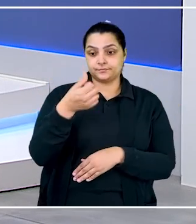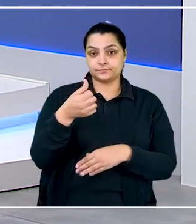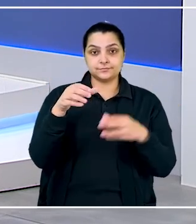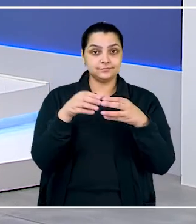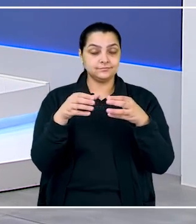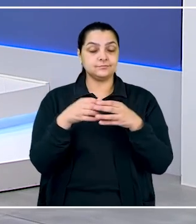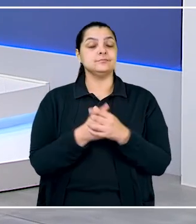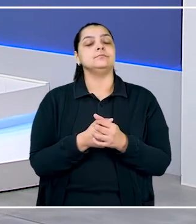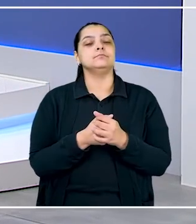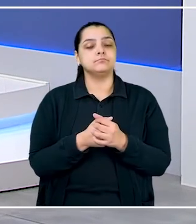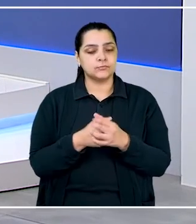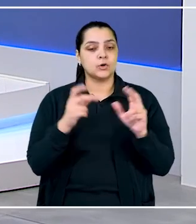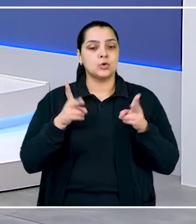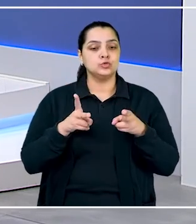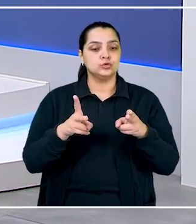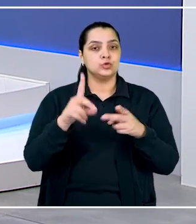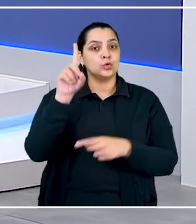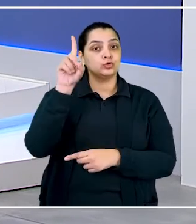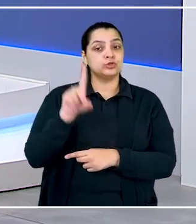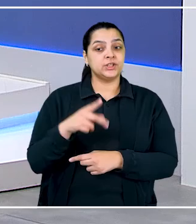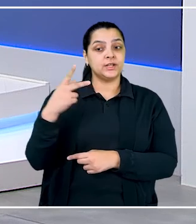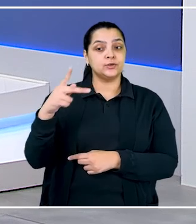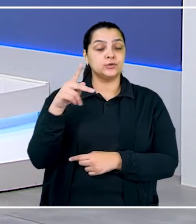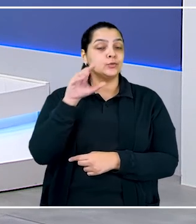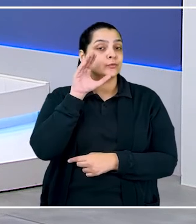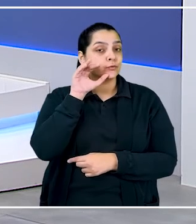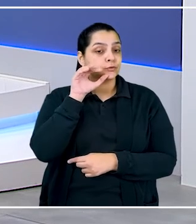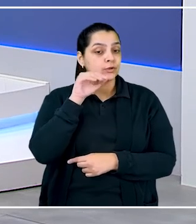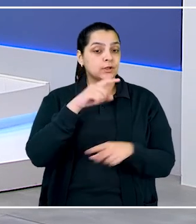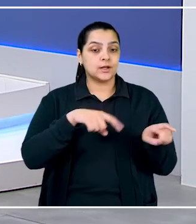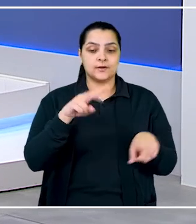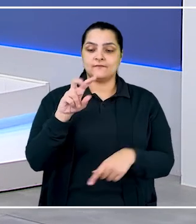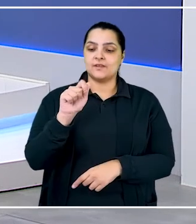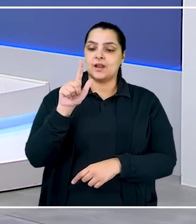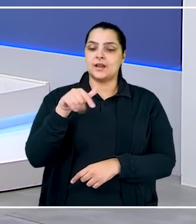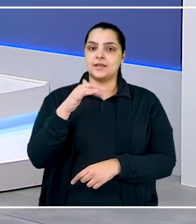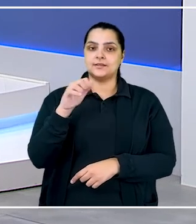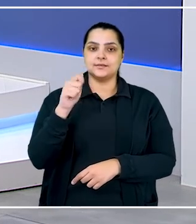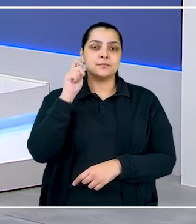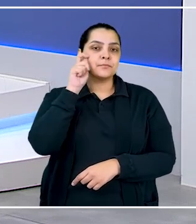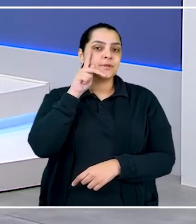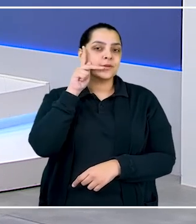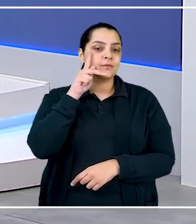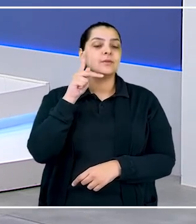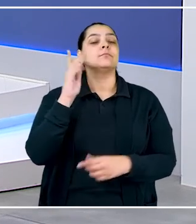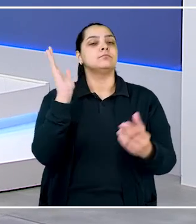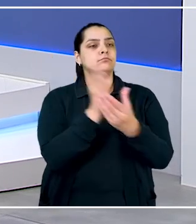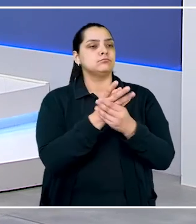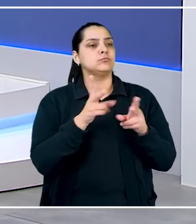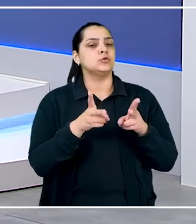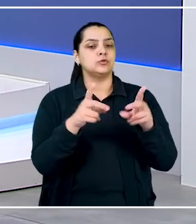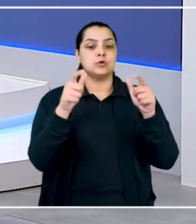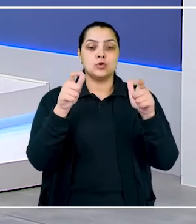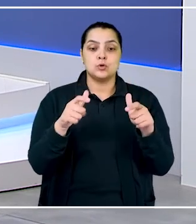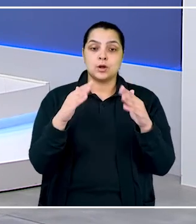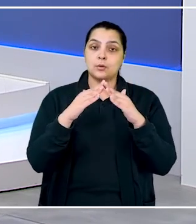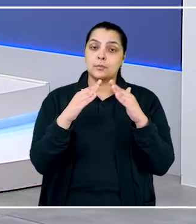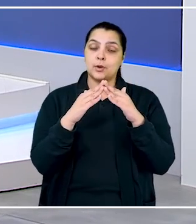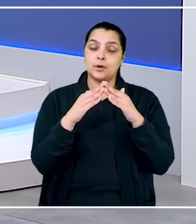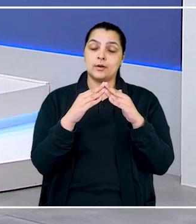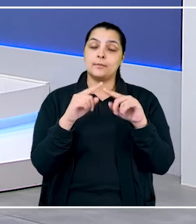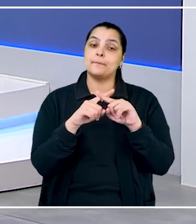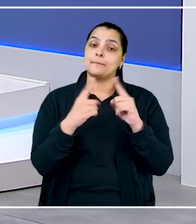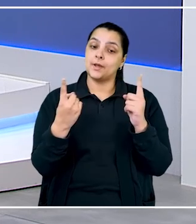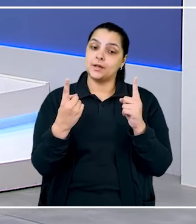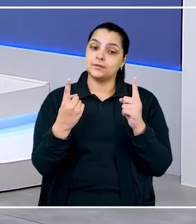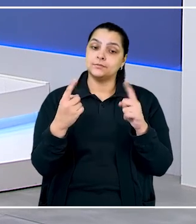6ª turma. O colegiado manteve o direito de um trabalhador rural de Valença, no Piauí, de ajuizar reclamação trabalhista no local onde